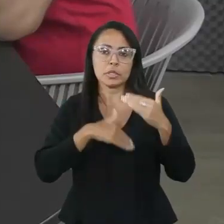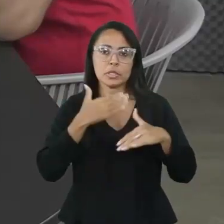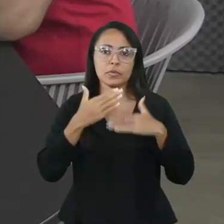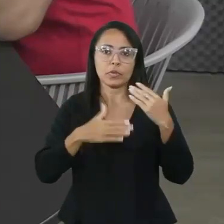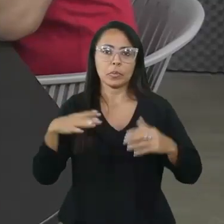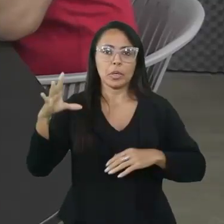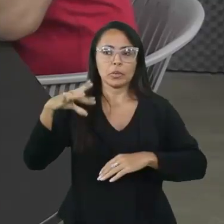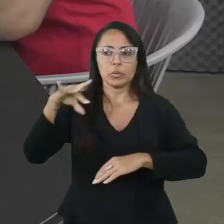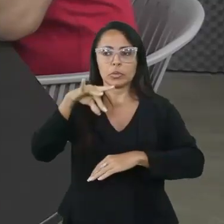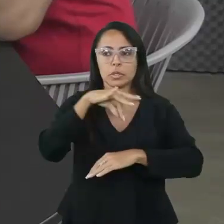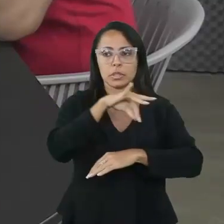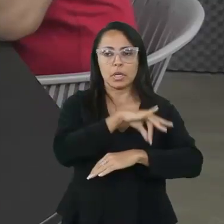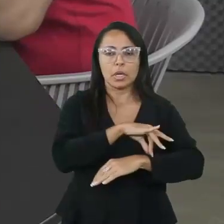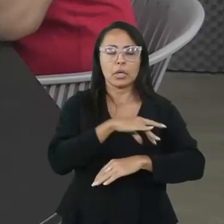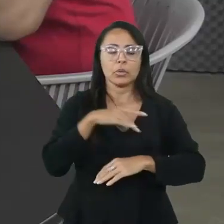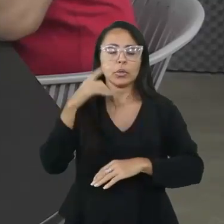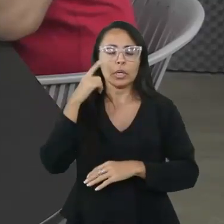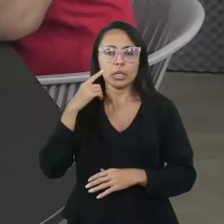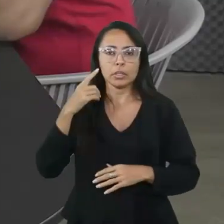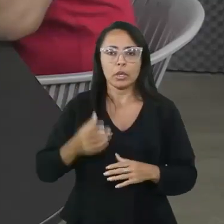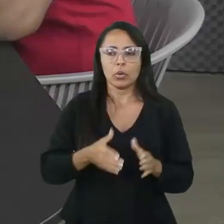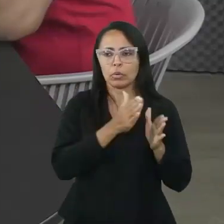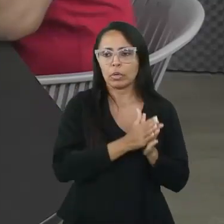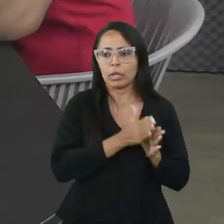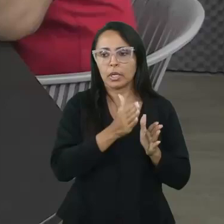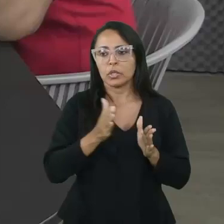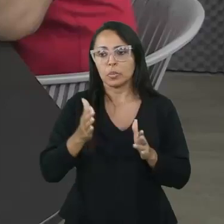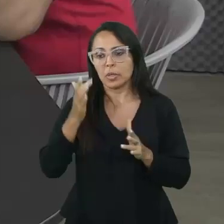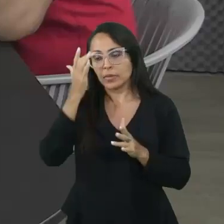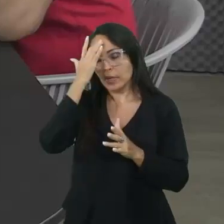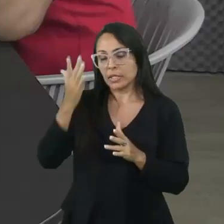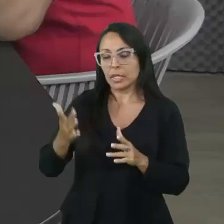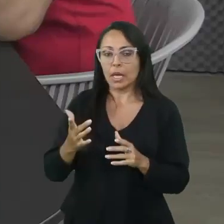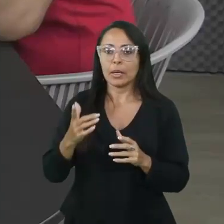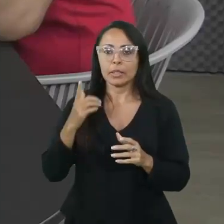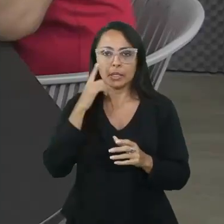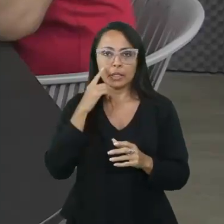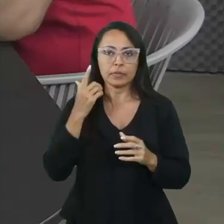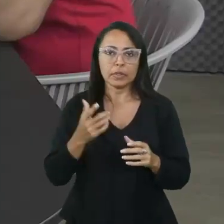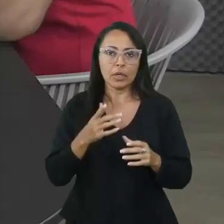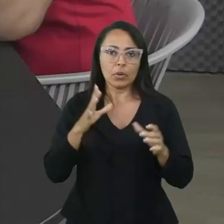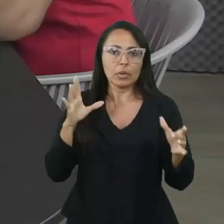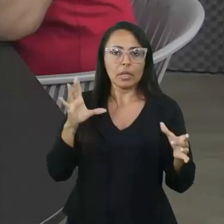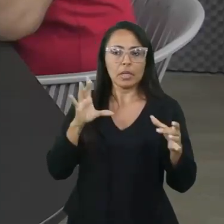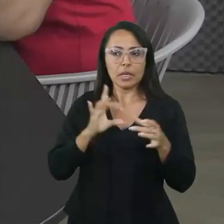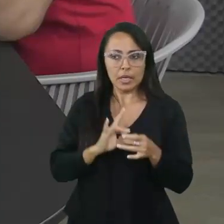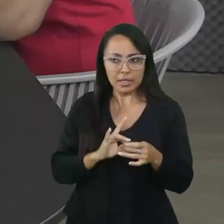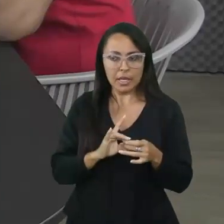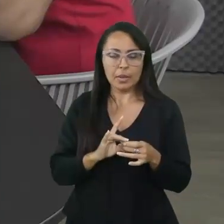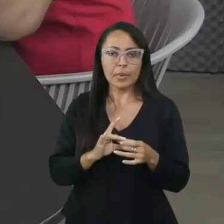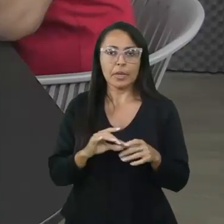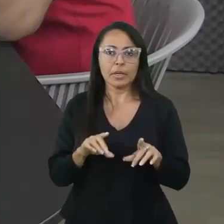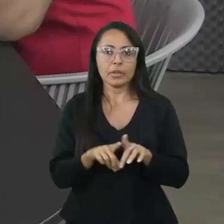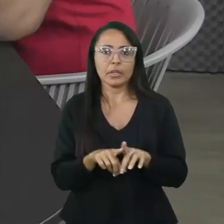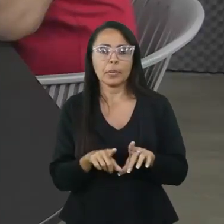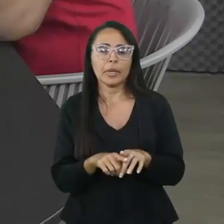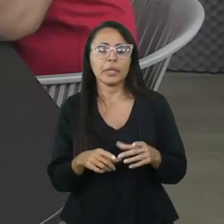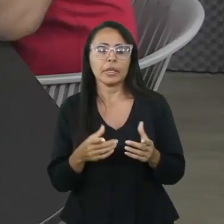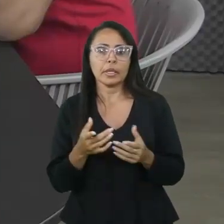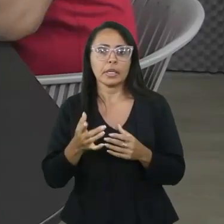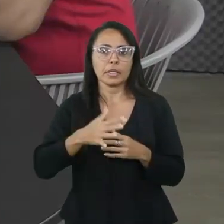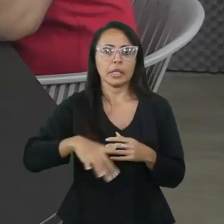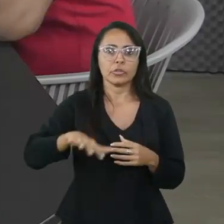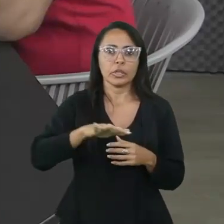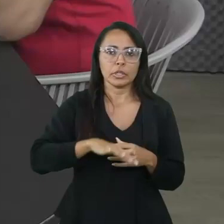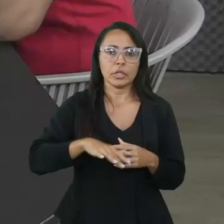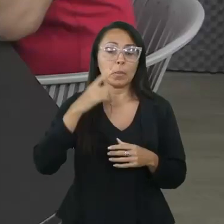insetos. Tem uma época do ano que cada espécie tem uma facilidade maior de reprodução, de acasalamento e tal. A ideia, se você pegar as bases